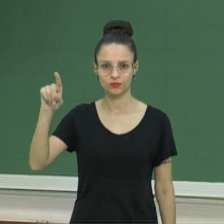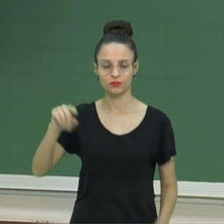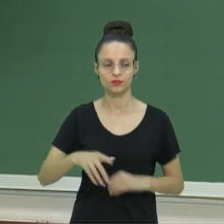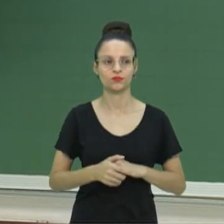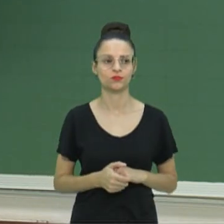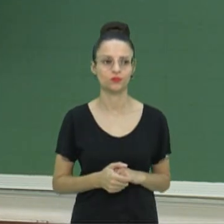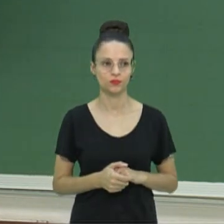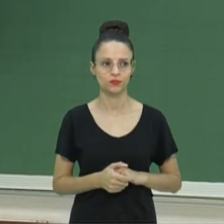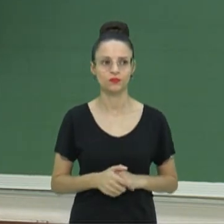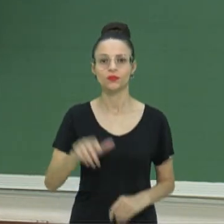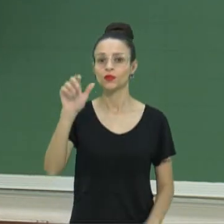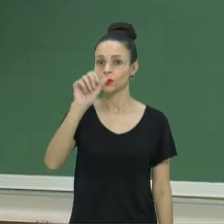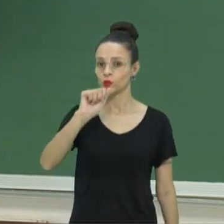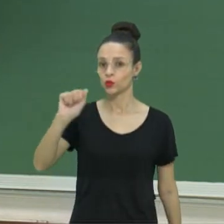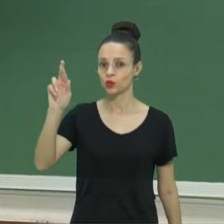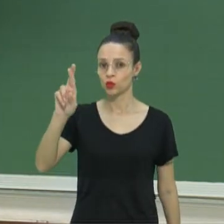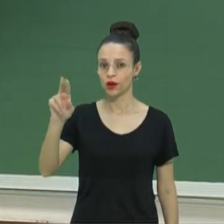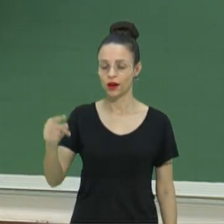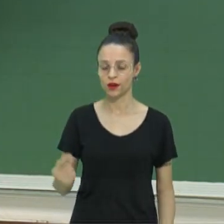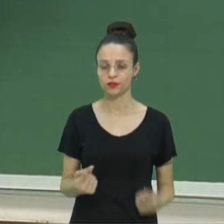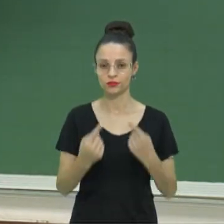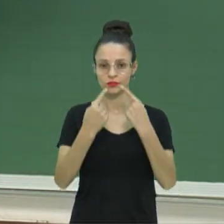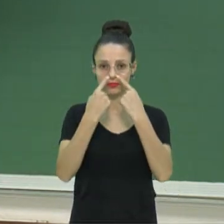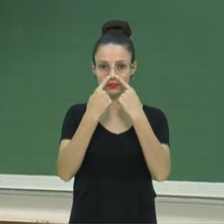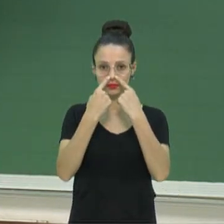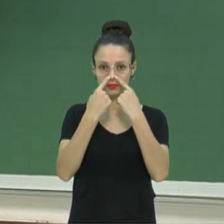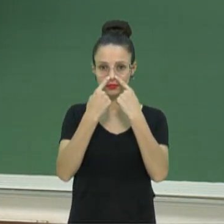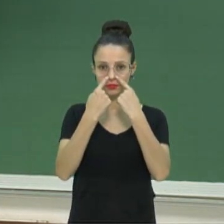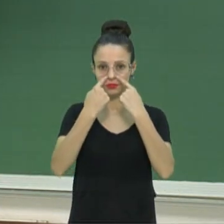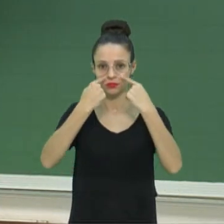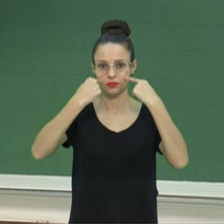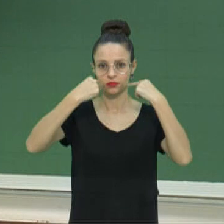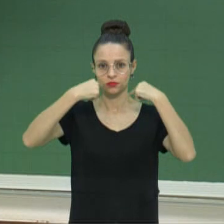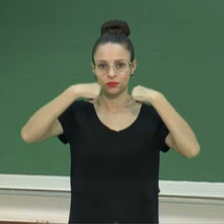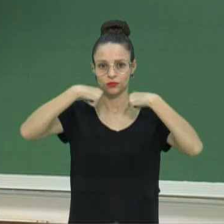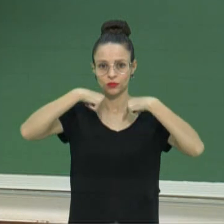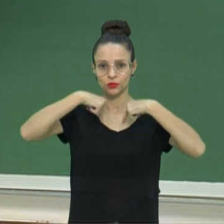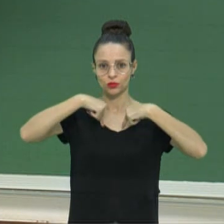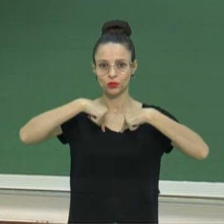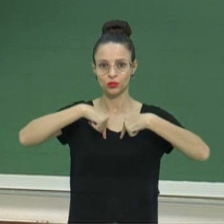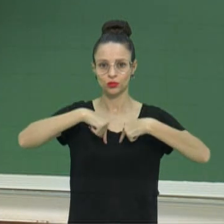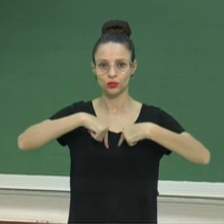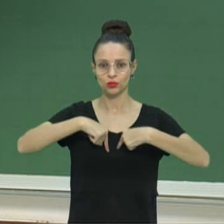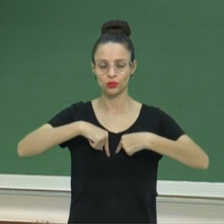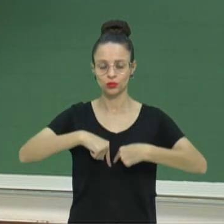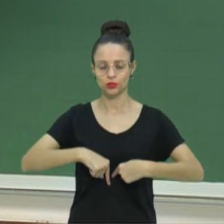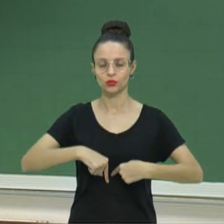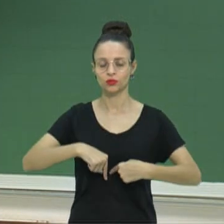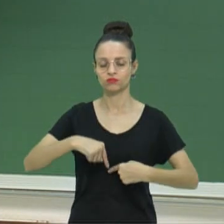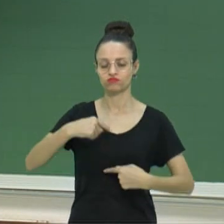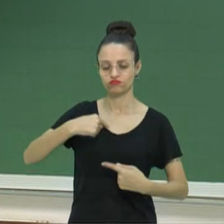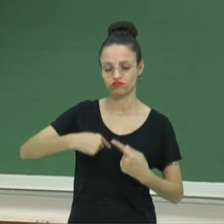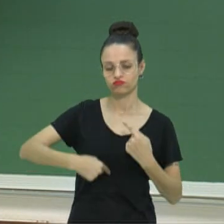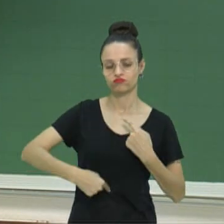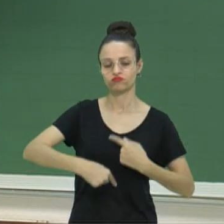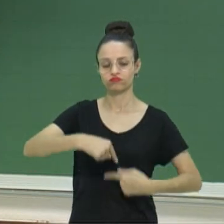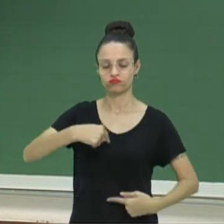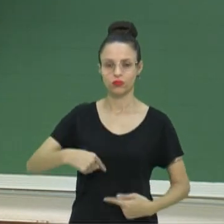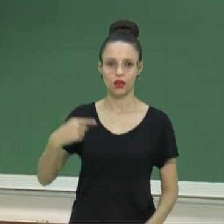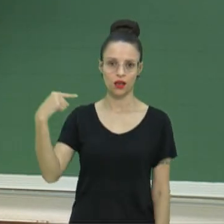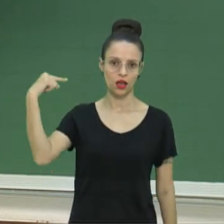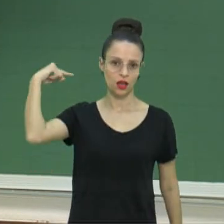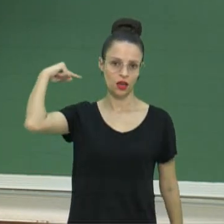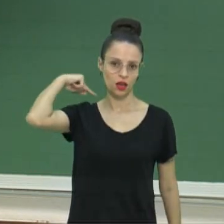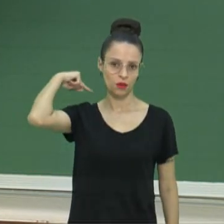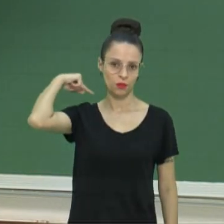ar entra pelas vias aéreas superiores, né? Percorre todo o trato ali da respiração até chegar nos nossos